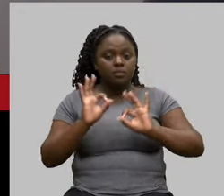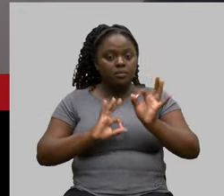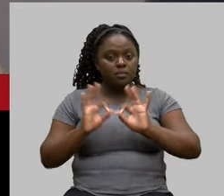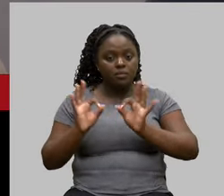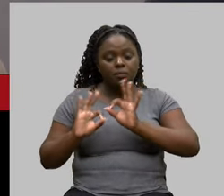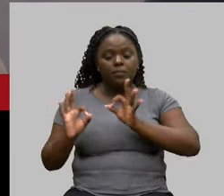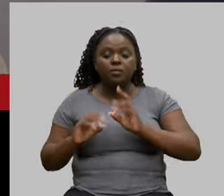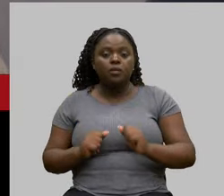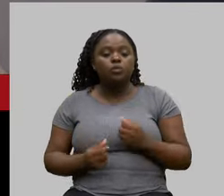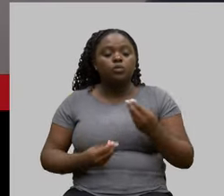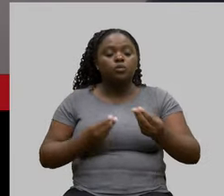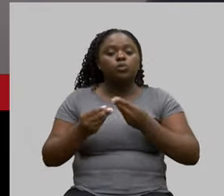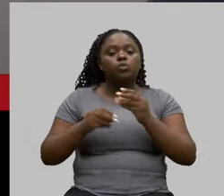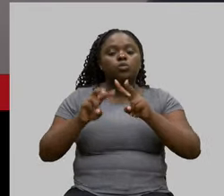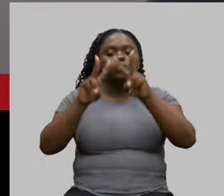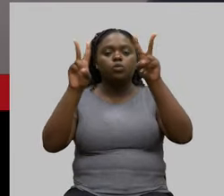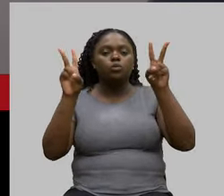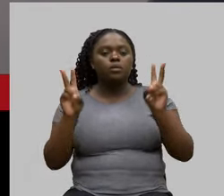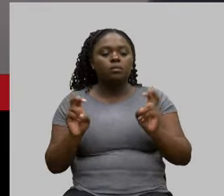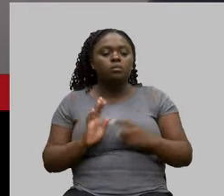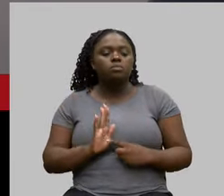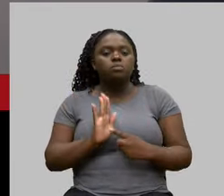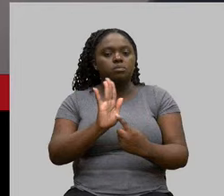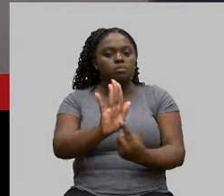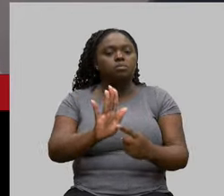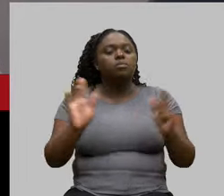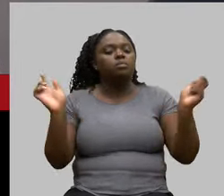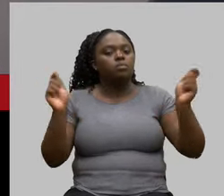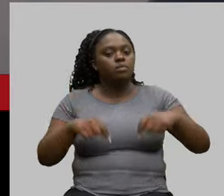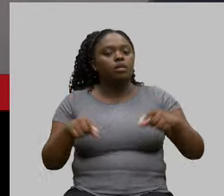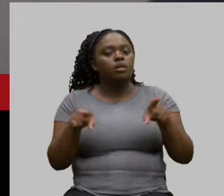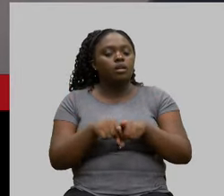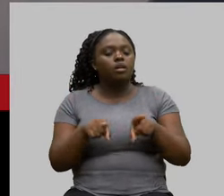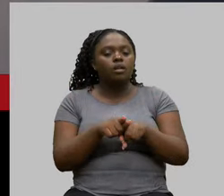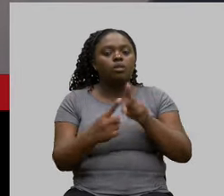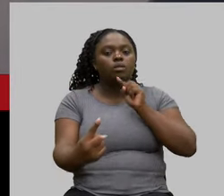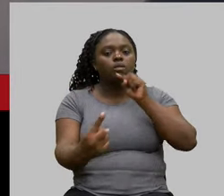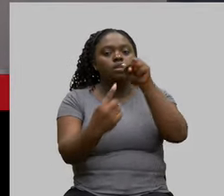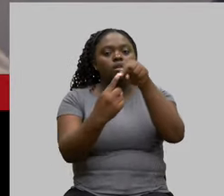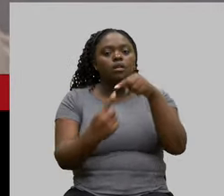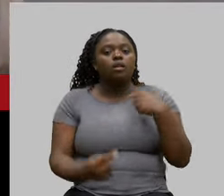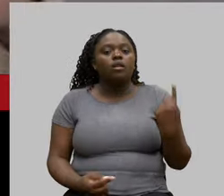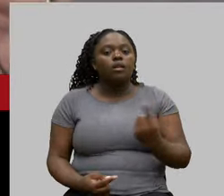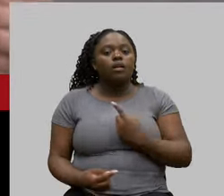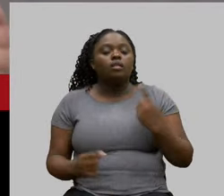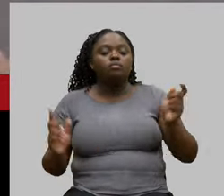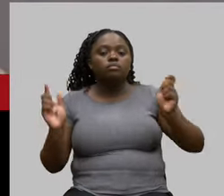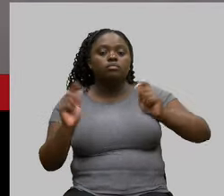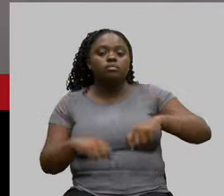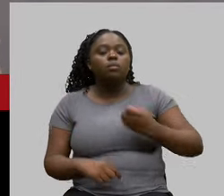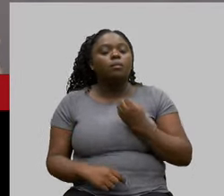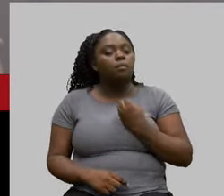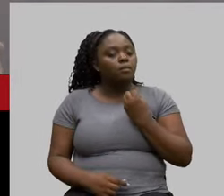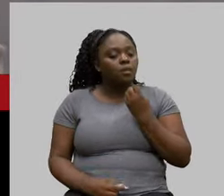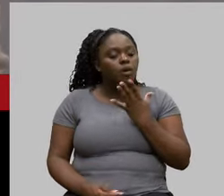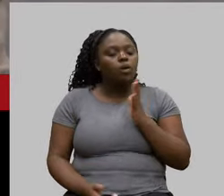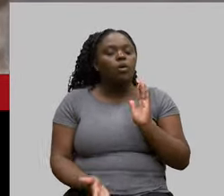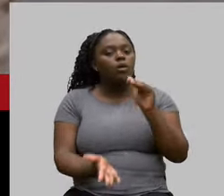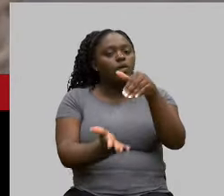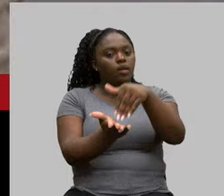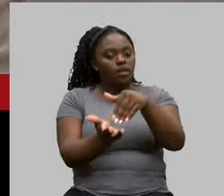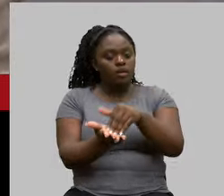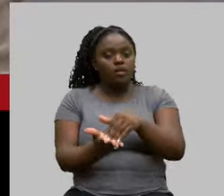exposição do tema sejam também motivo para que a gente possa ter bons encaminhamentos ao final